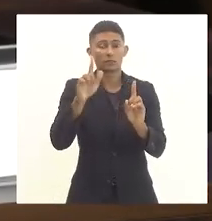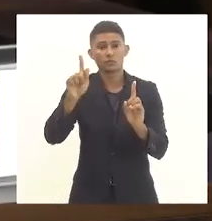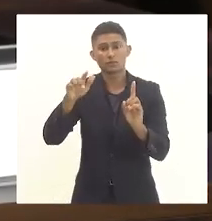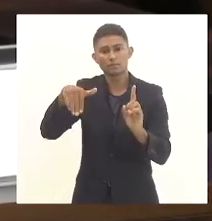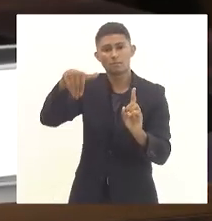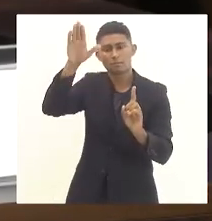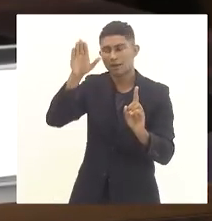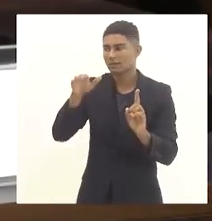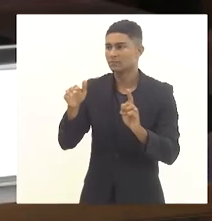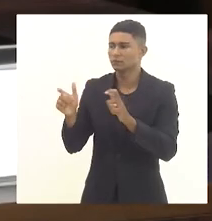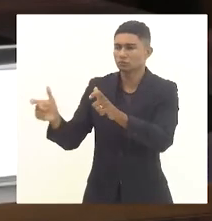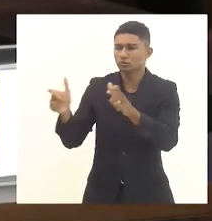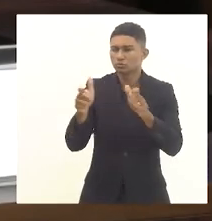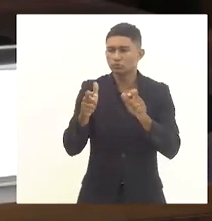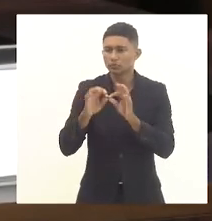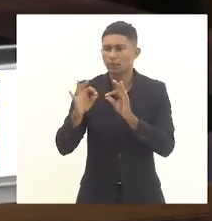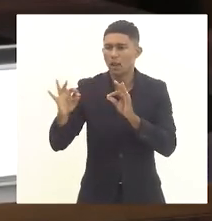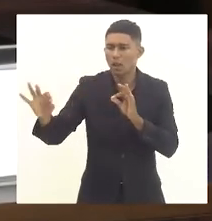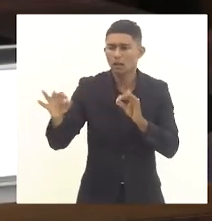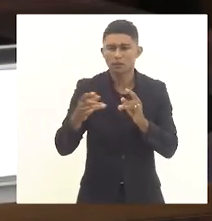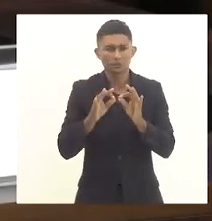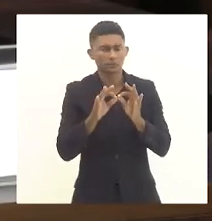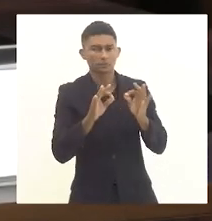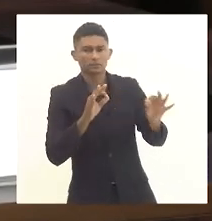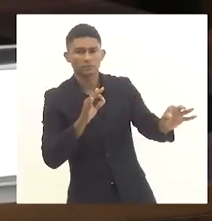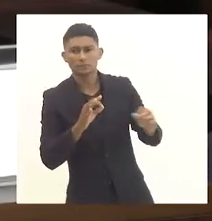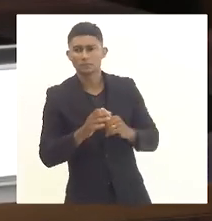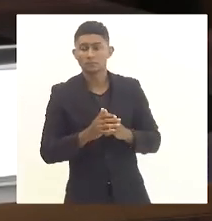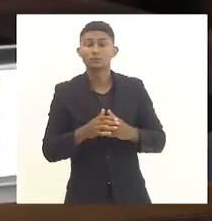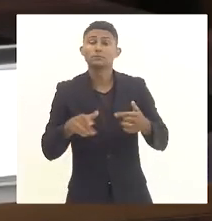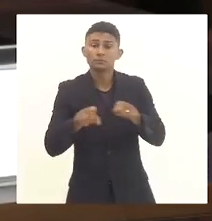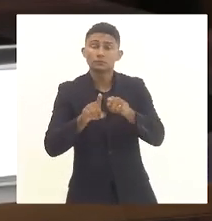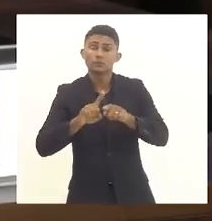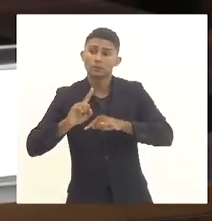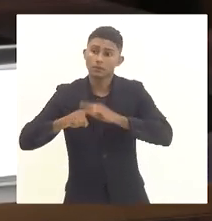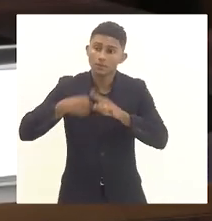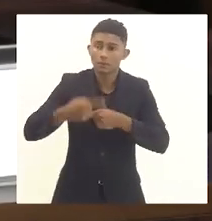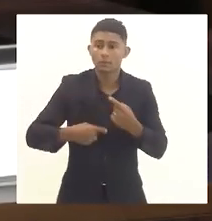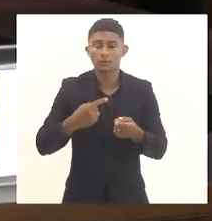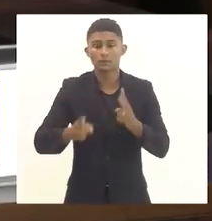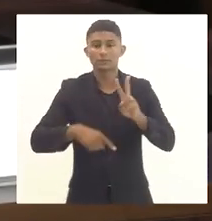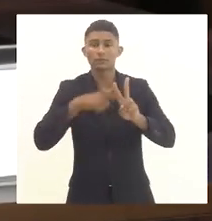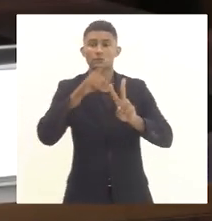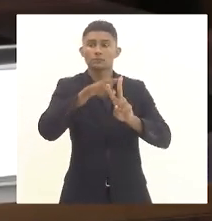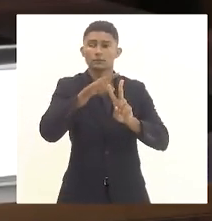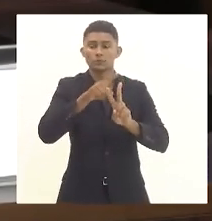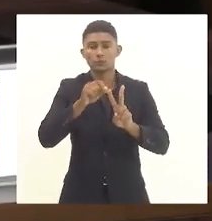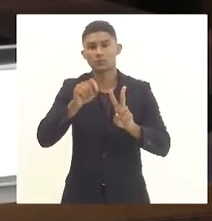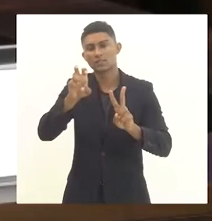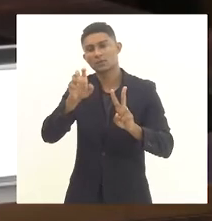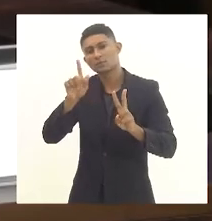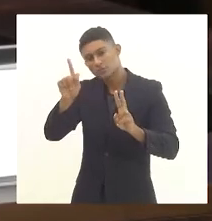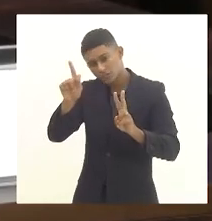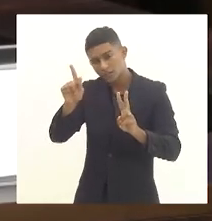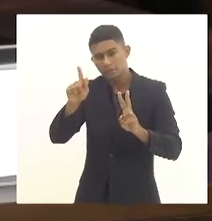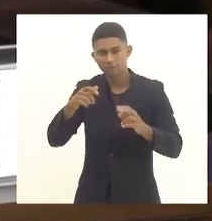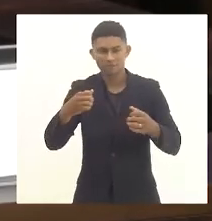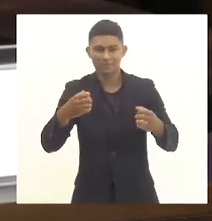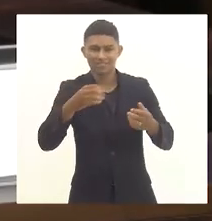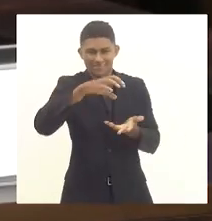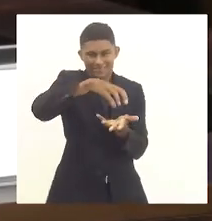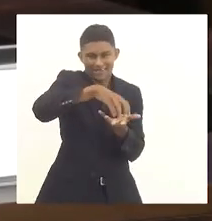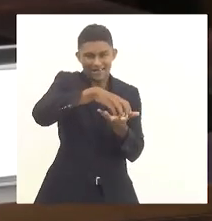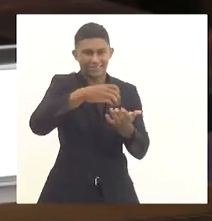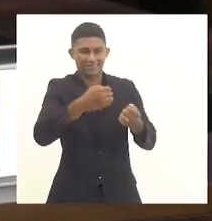essas conectividades. E depois, sim, trabalhar com o adensamento do sinal do 5G nos grandes centros, nos pequenos centros, nas